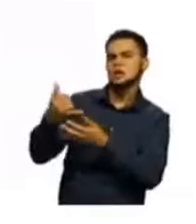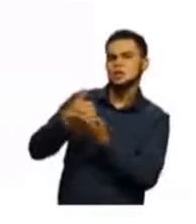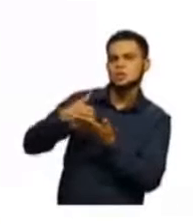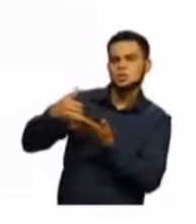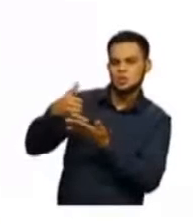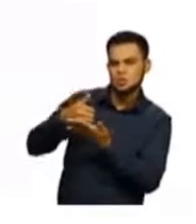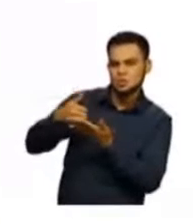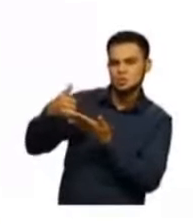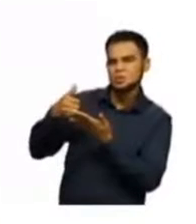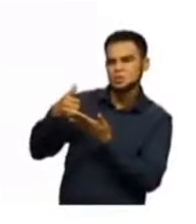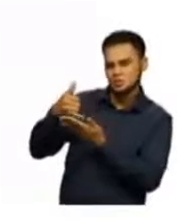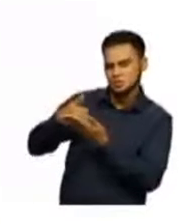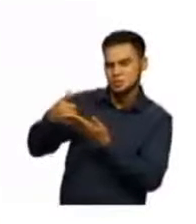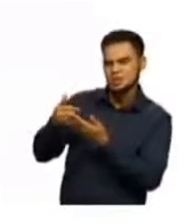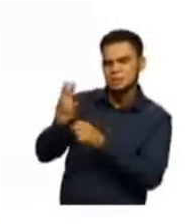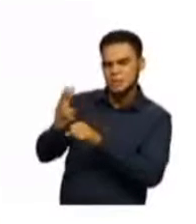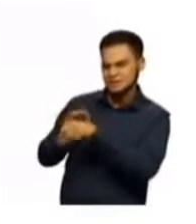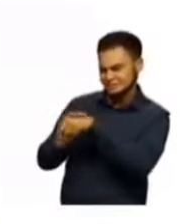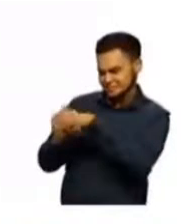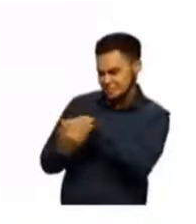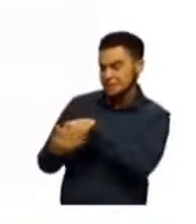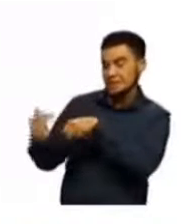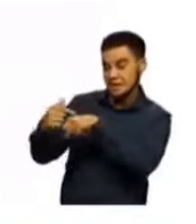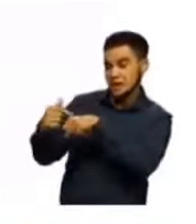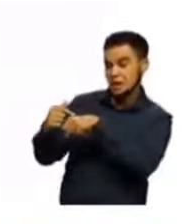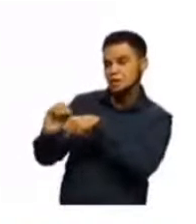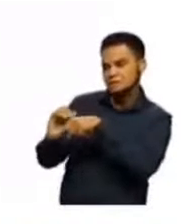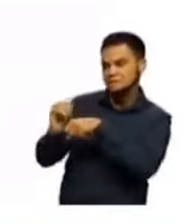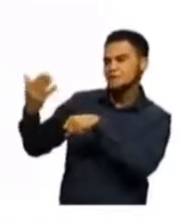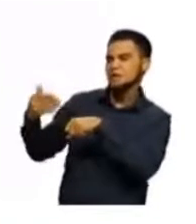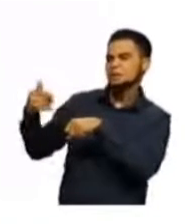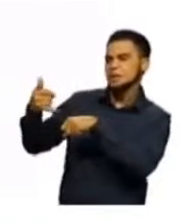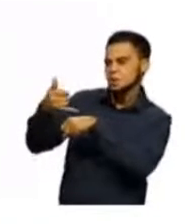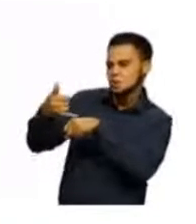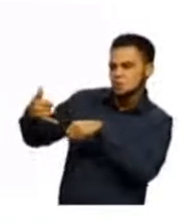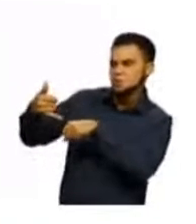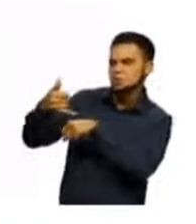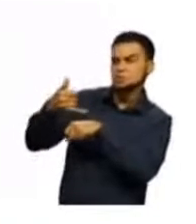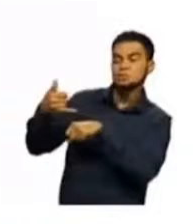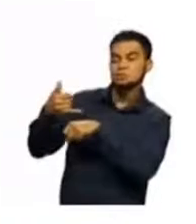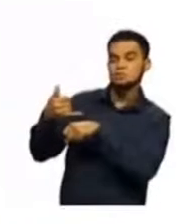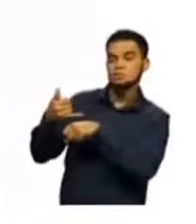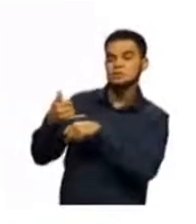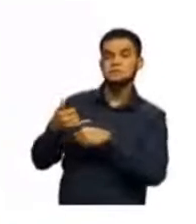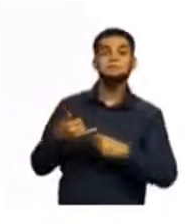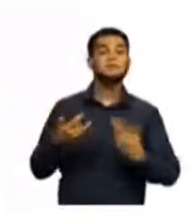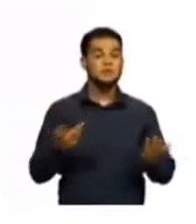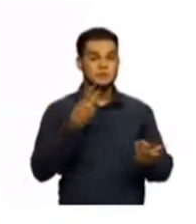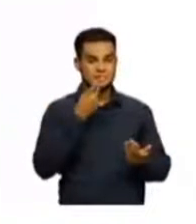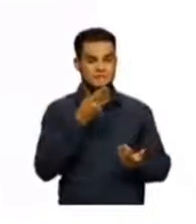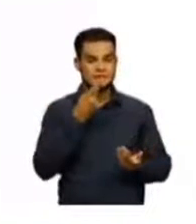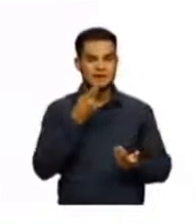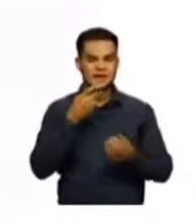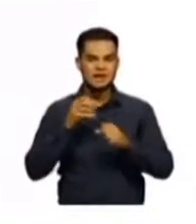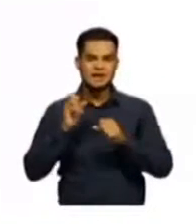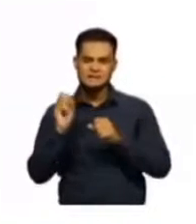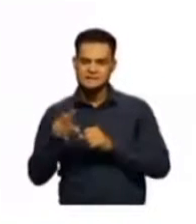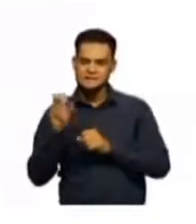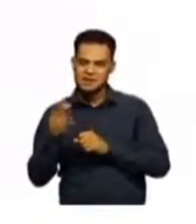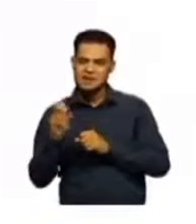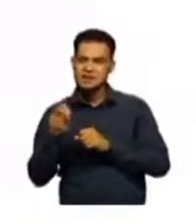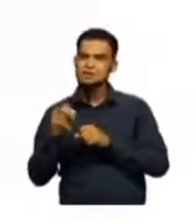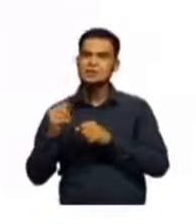constituição da membrana plasmática. Quando os vírus, a gente chama eles de vírus envelopados, essa cápsula,